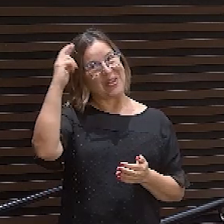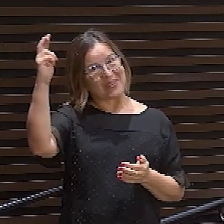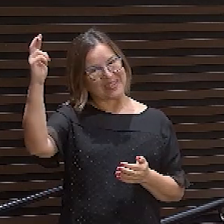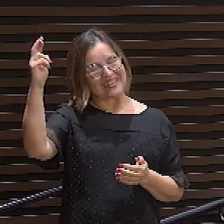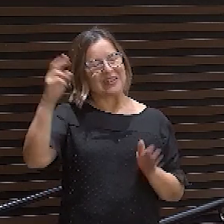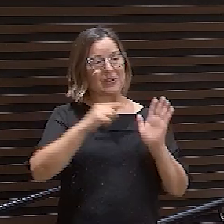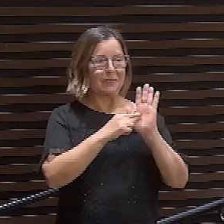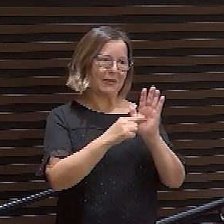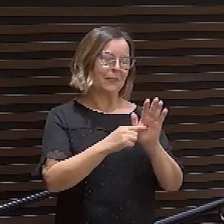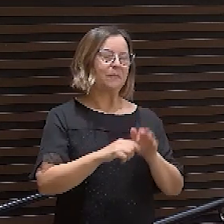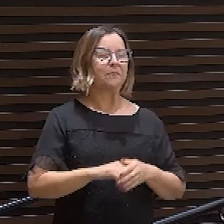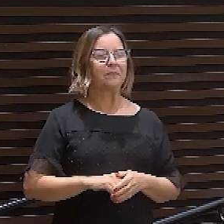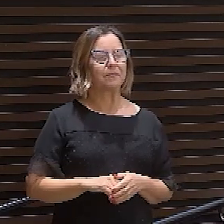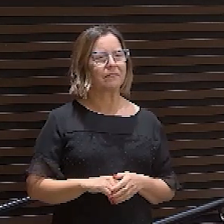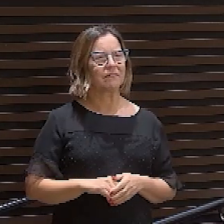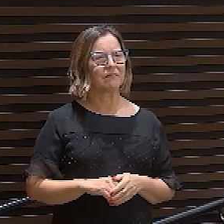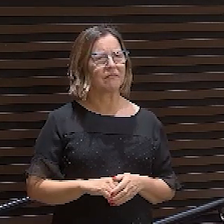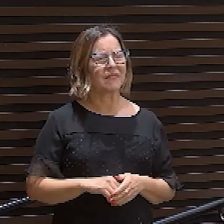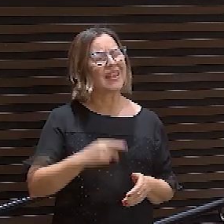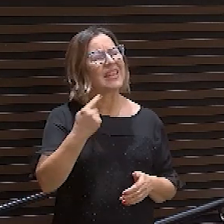a finalidade da sua vida?